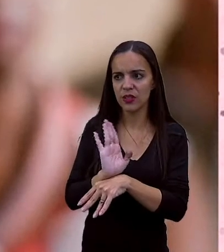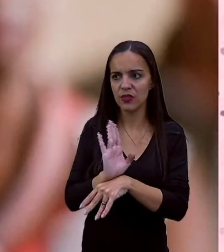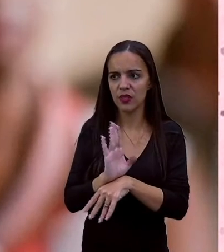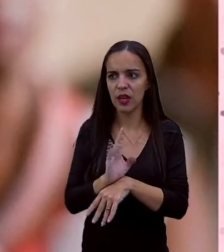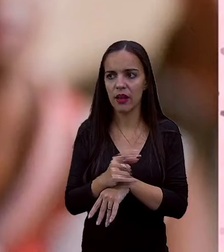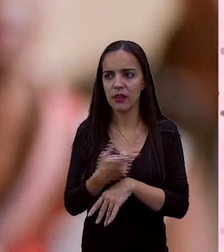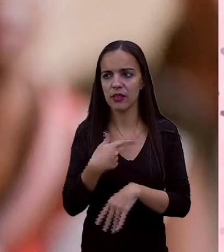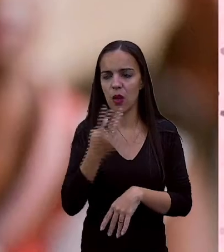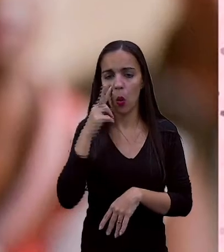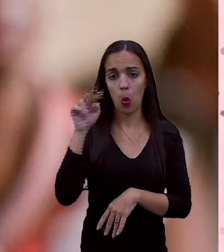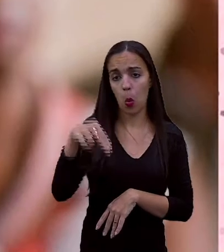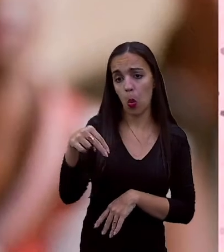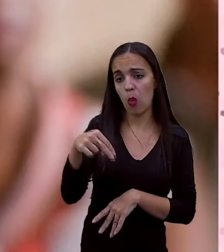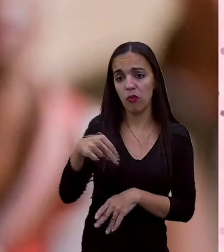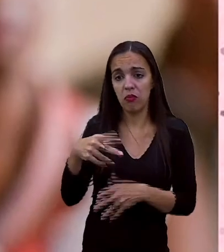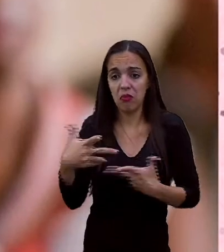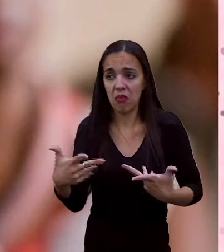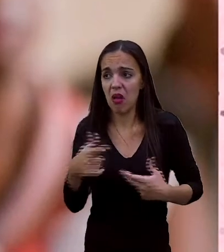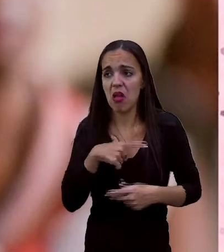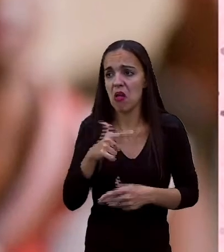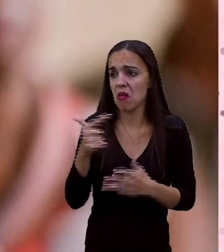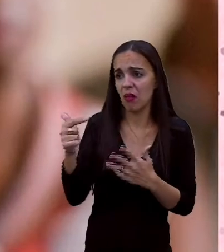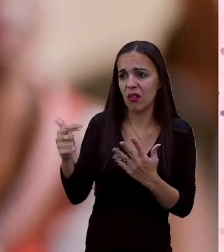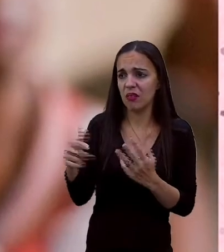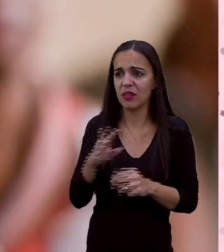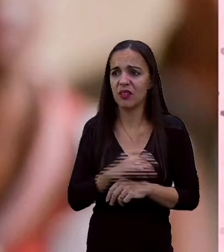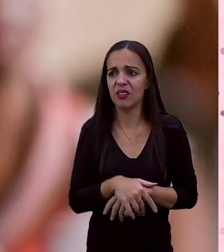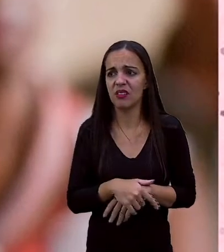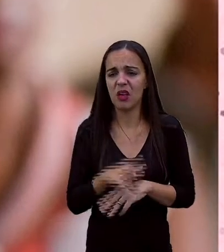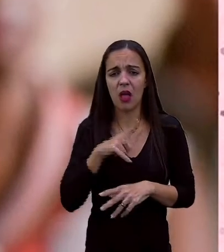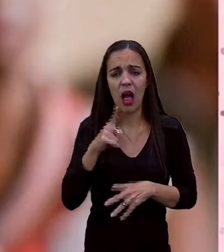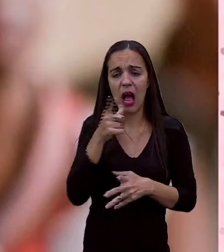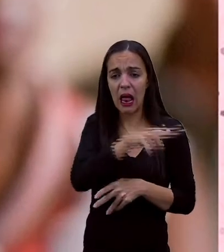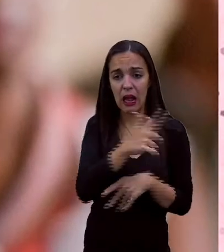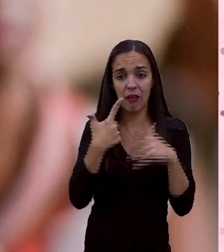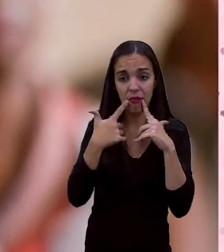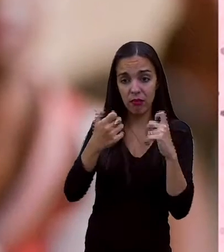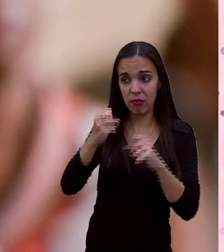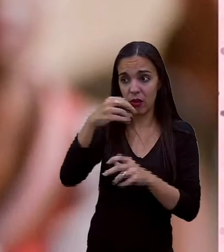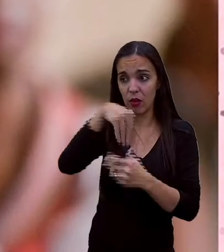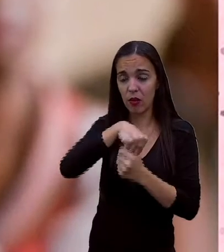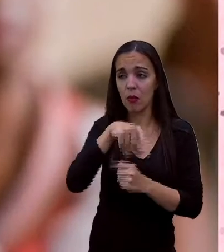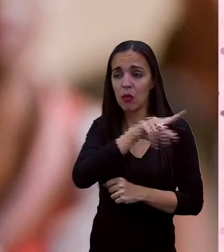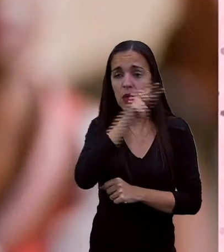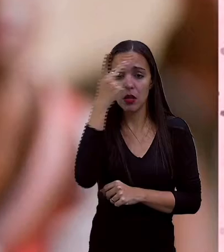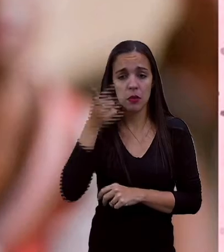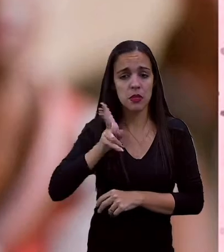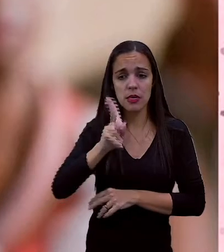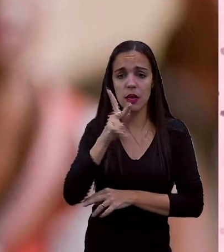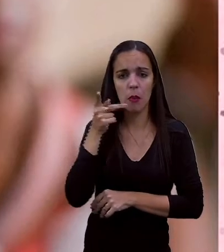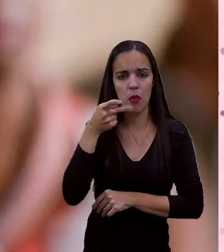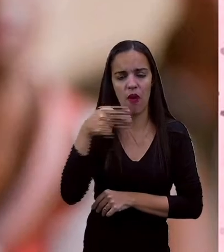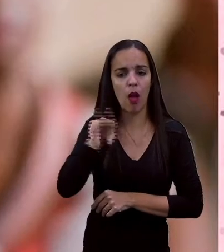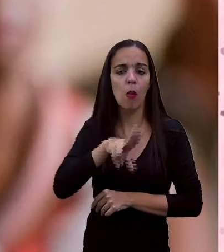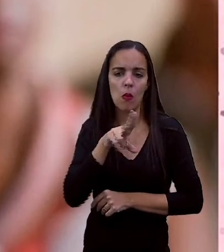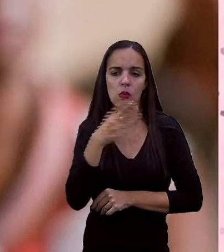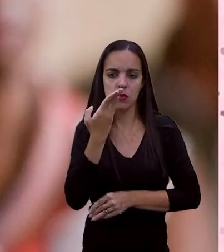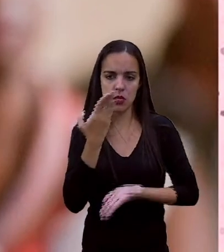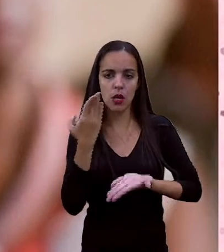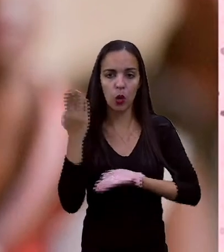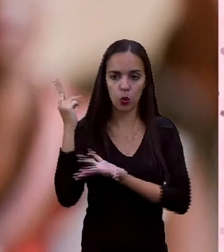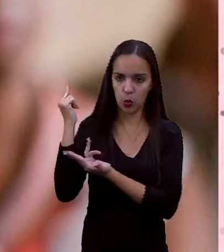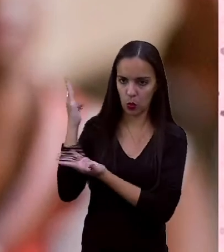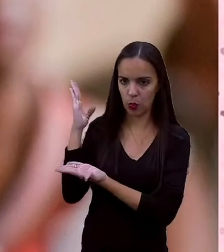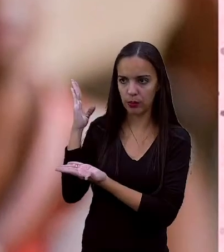naquelas novelas de época, porque aqui no português contemporâneo a gente não fala muito com o uso da mesóclise, não, mas é